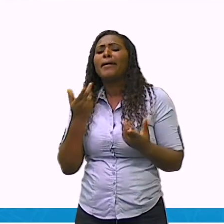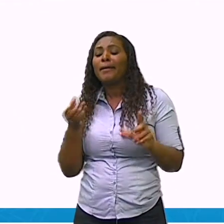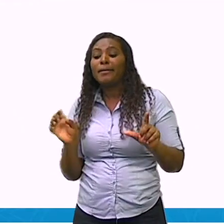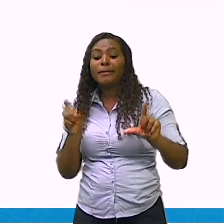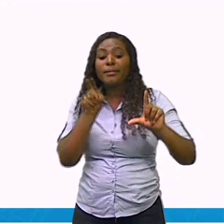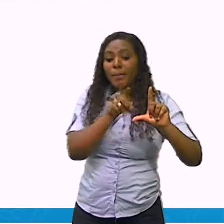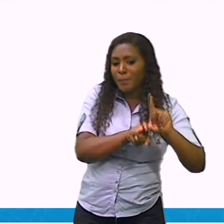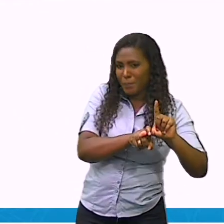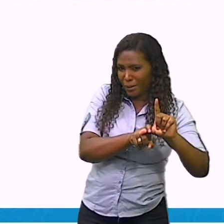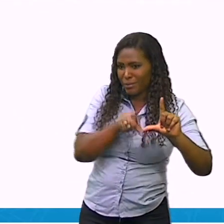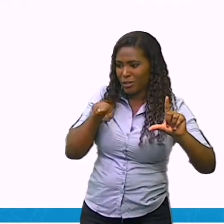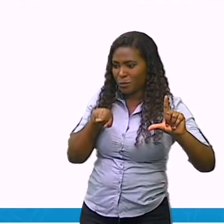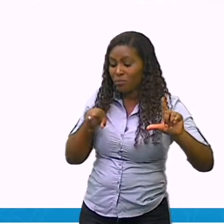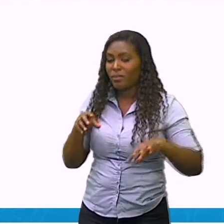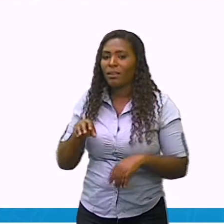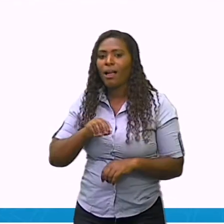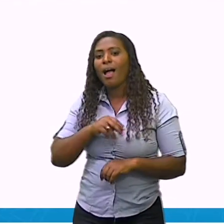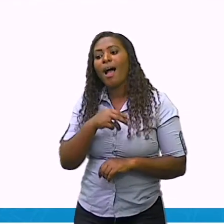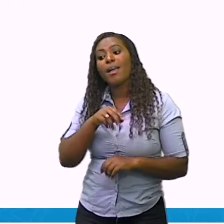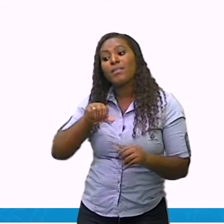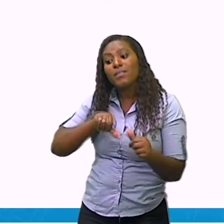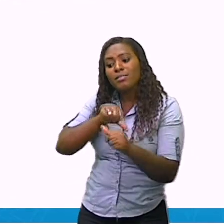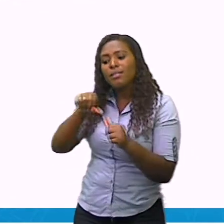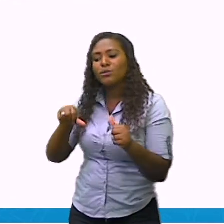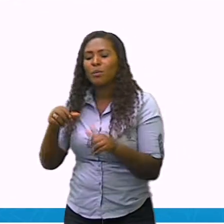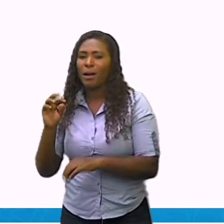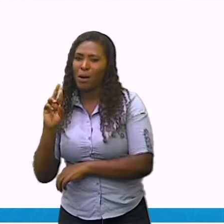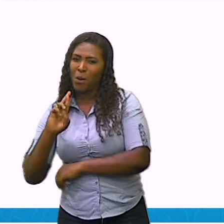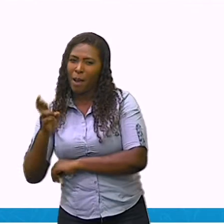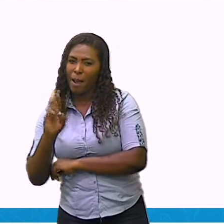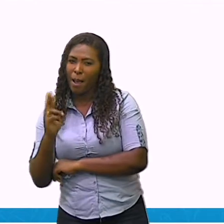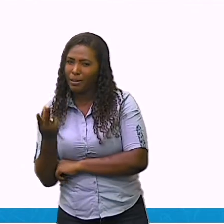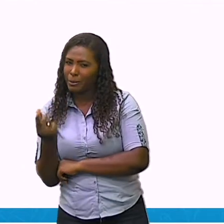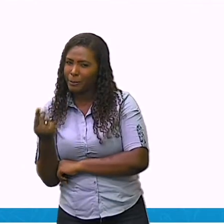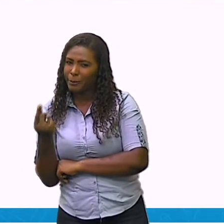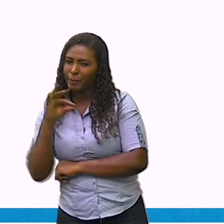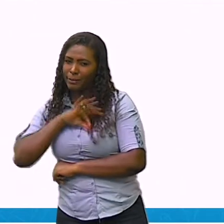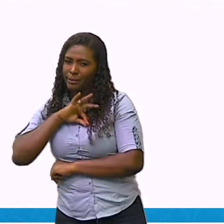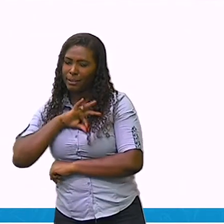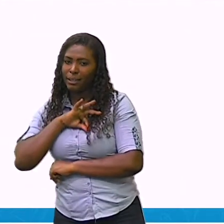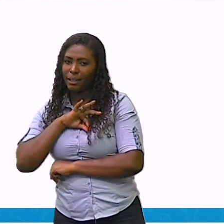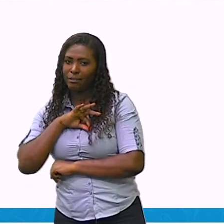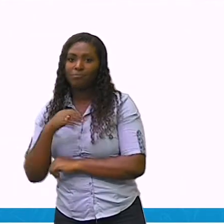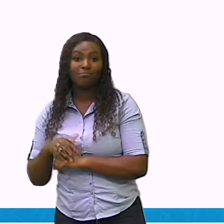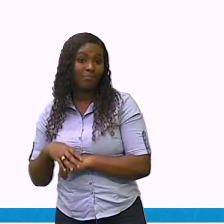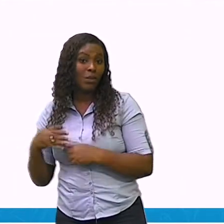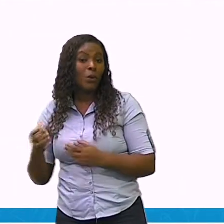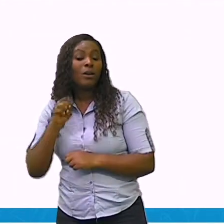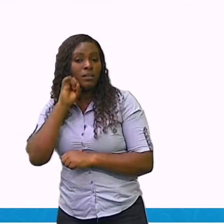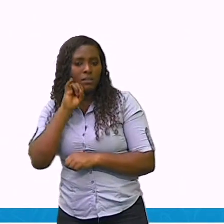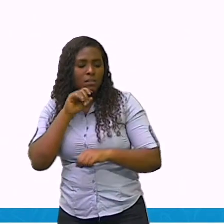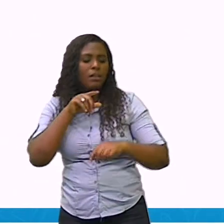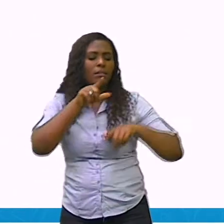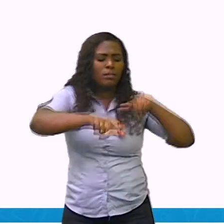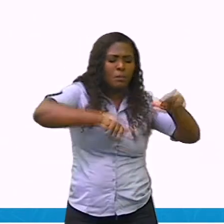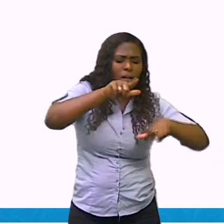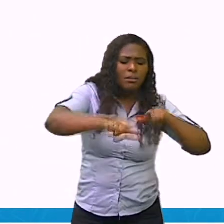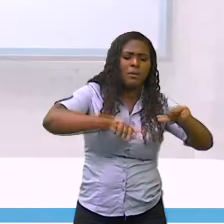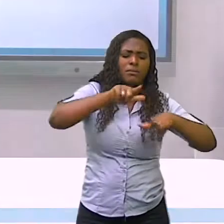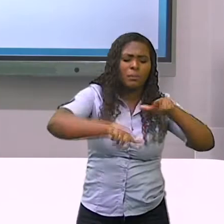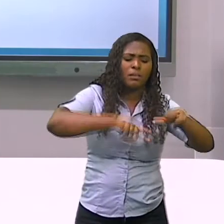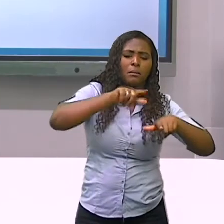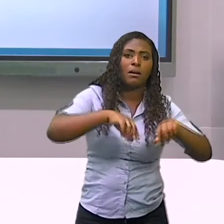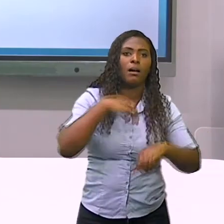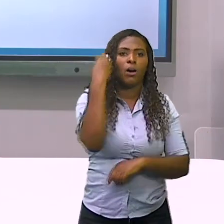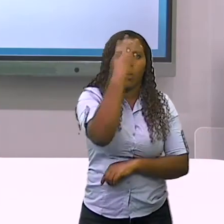O valor depende do tempo. Quanto que a Alessandra vai receber? Aí